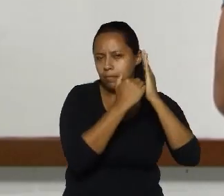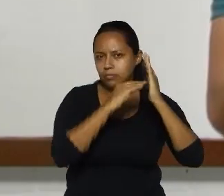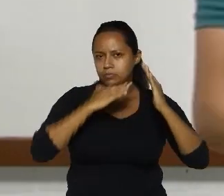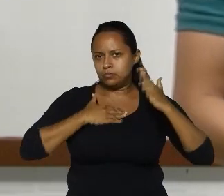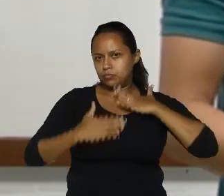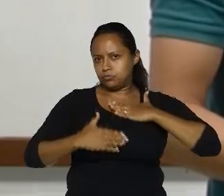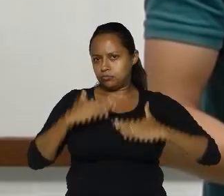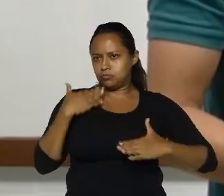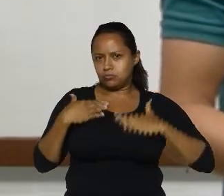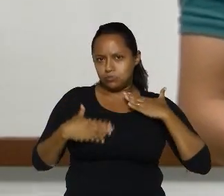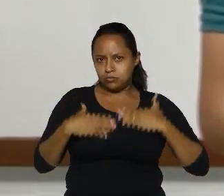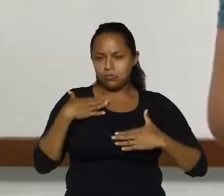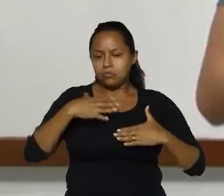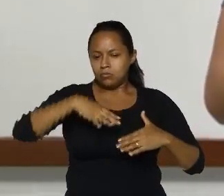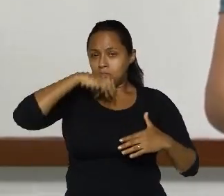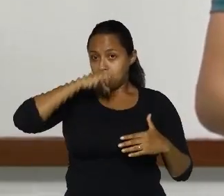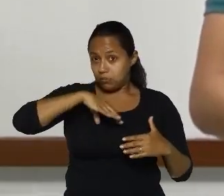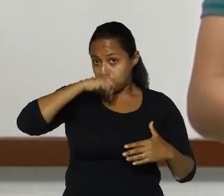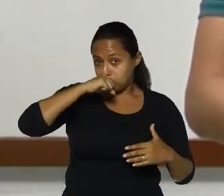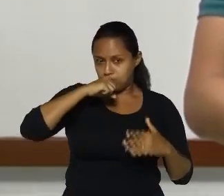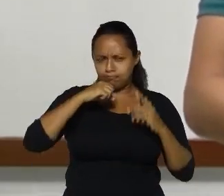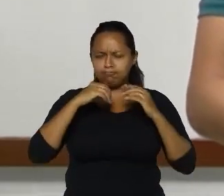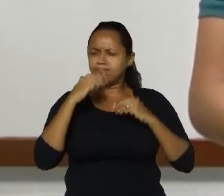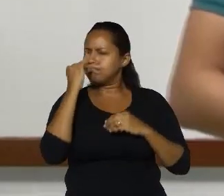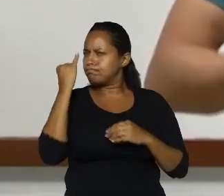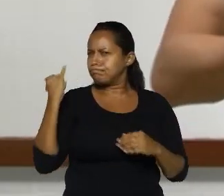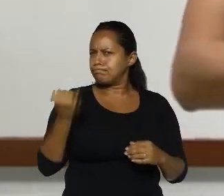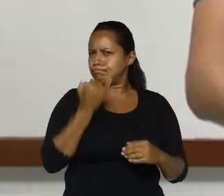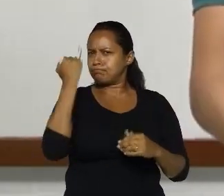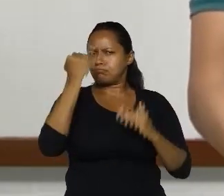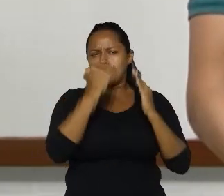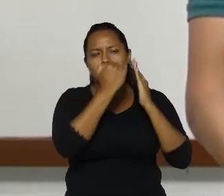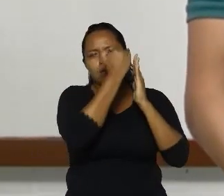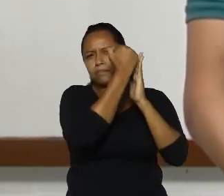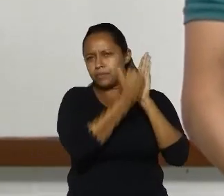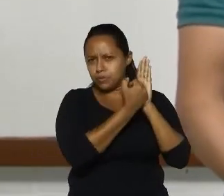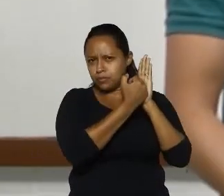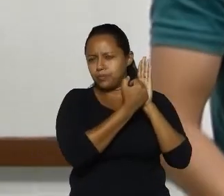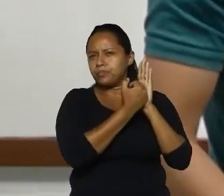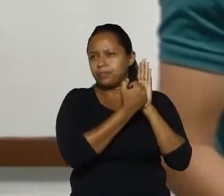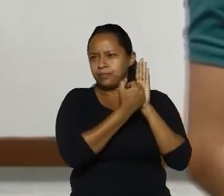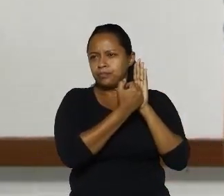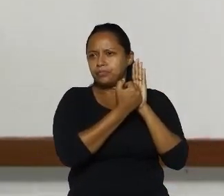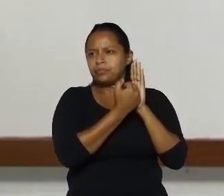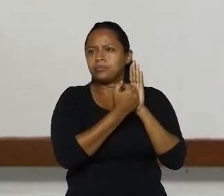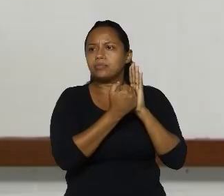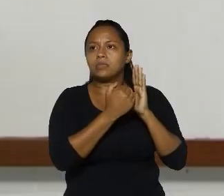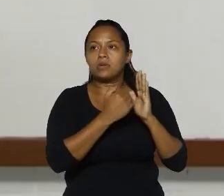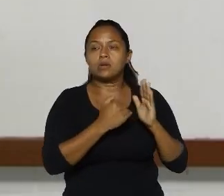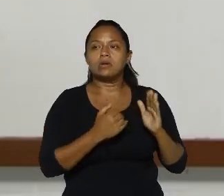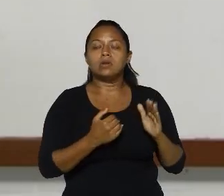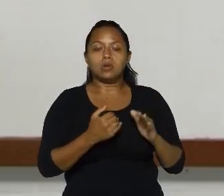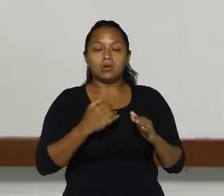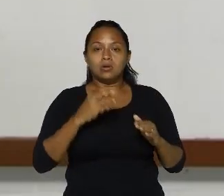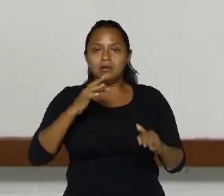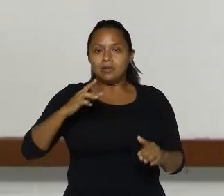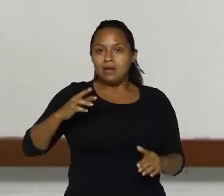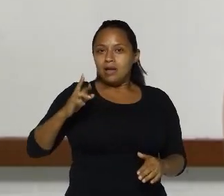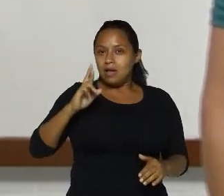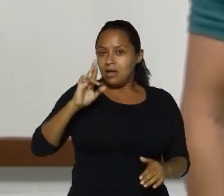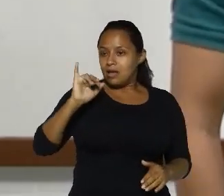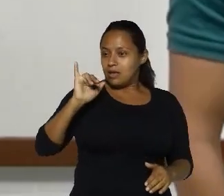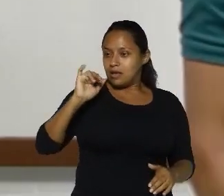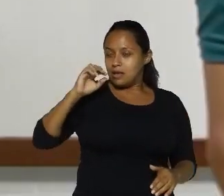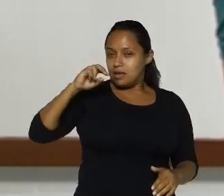a concentração desse gás respiratório tão importante está baixa no nosso organismo, os nossos rins eles